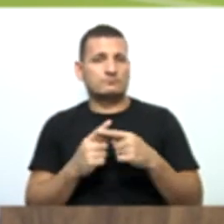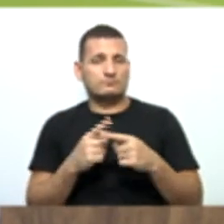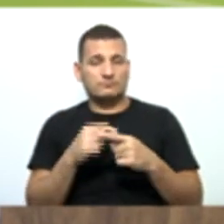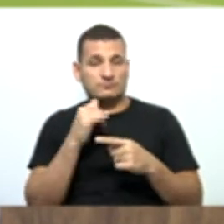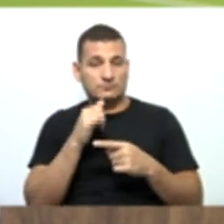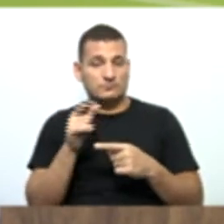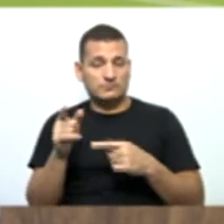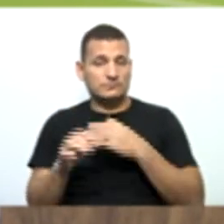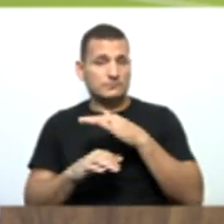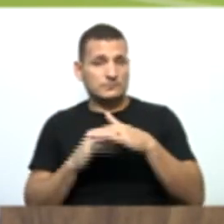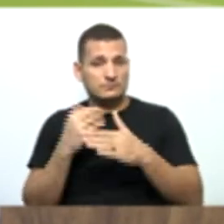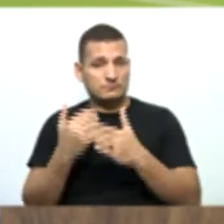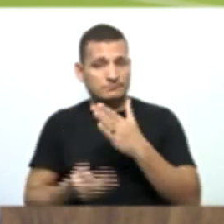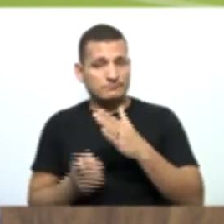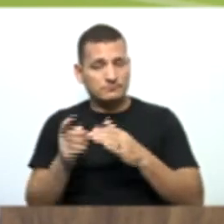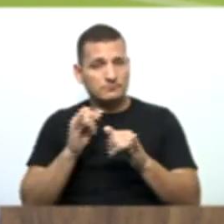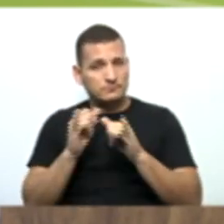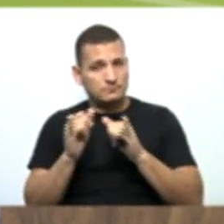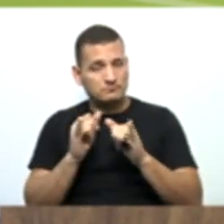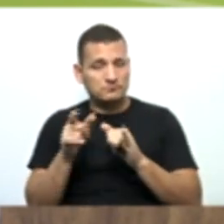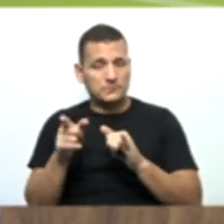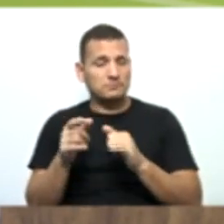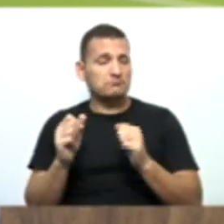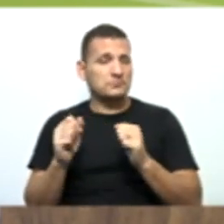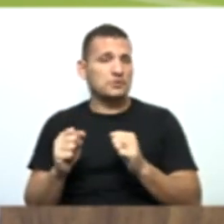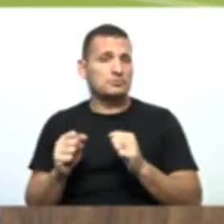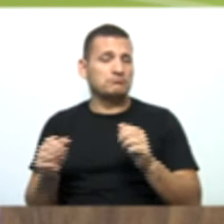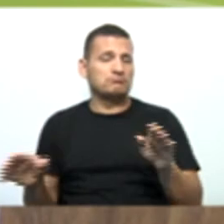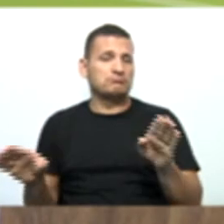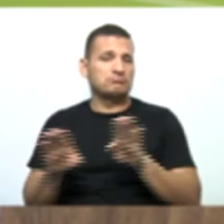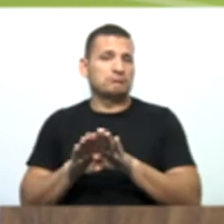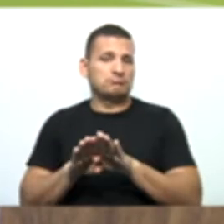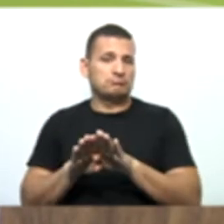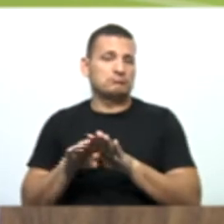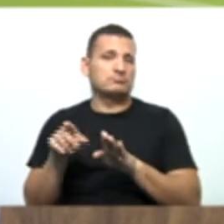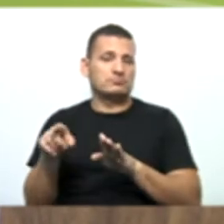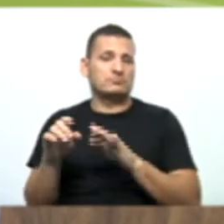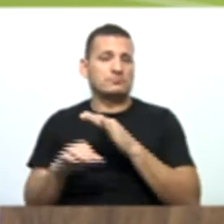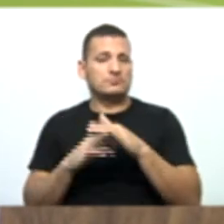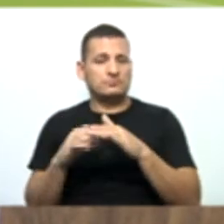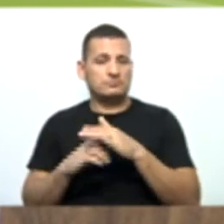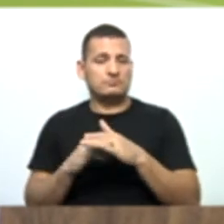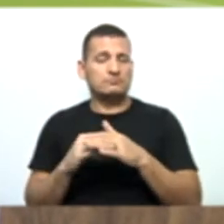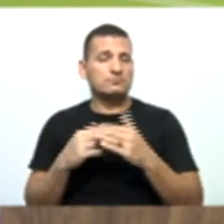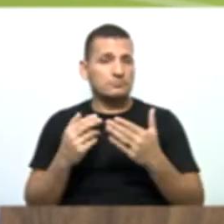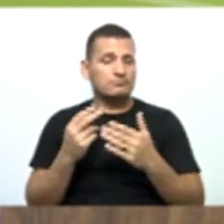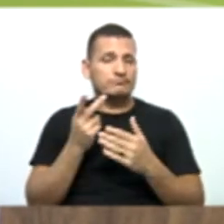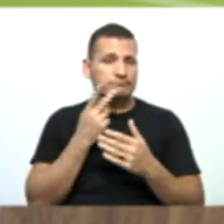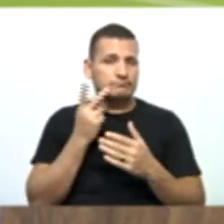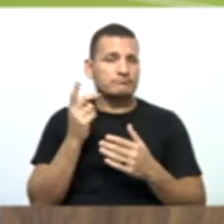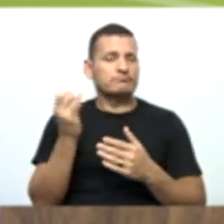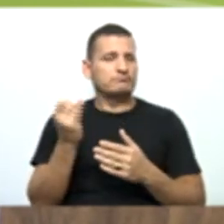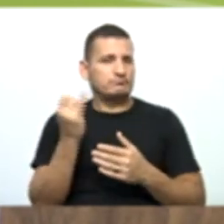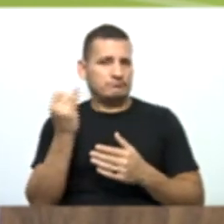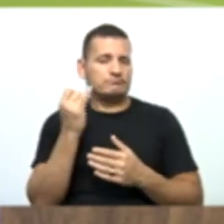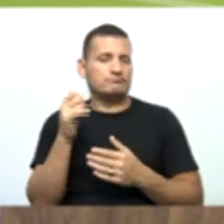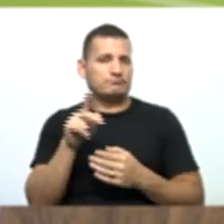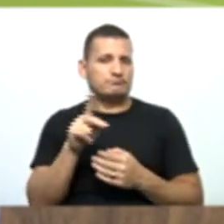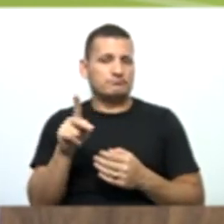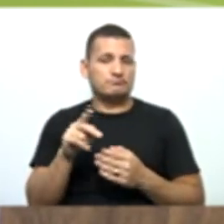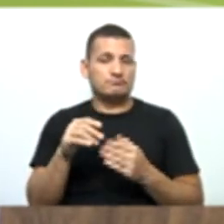aquela informação, basicamente a empresa pode fechar por conta daquilo. Entendeu? O professor falou uma coisa muito importante. Então,